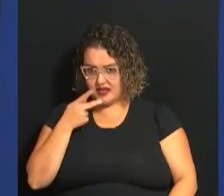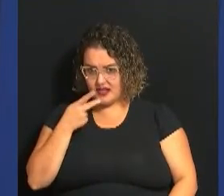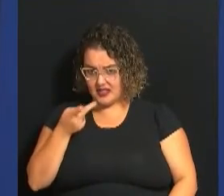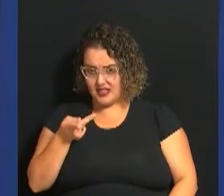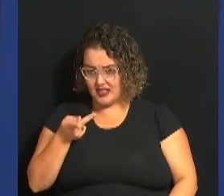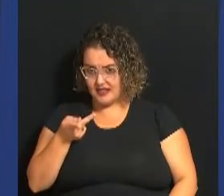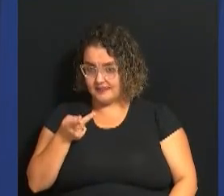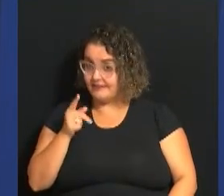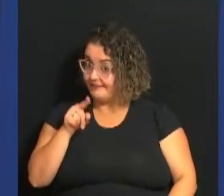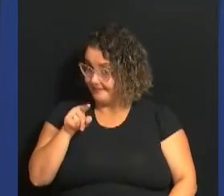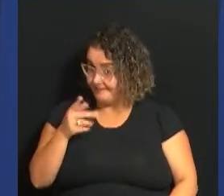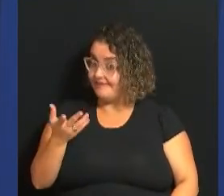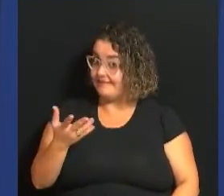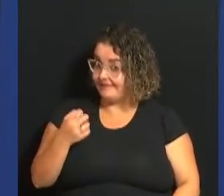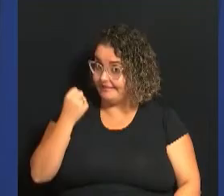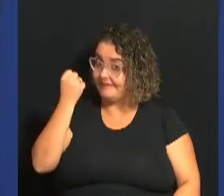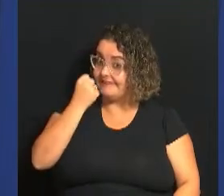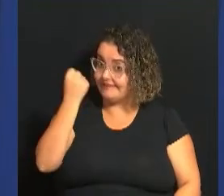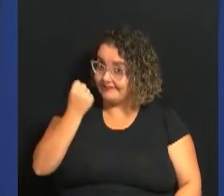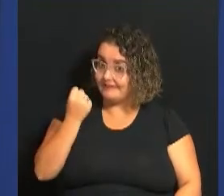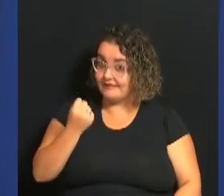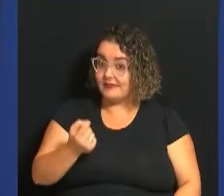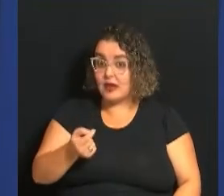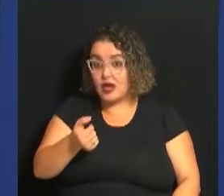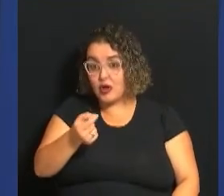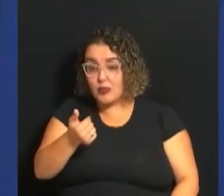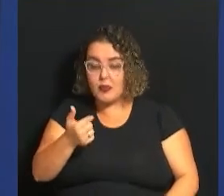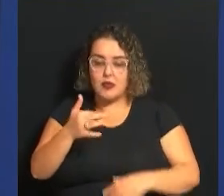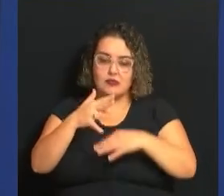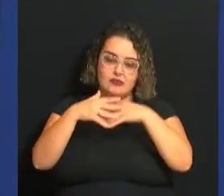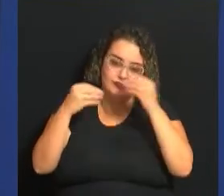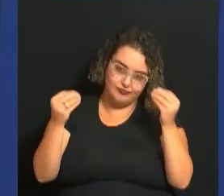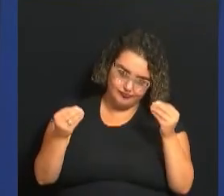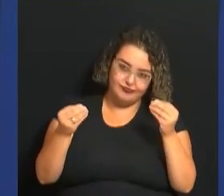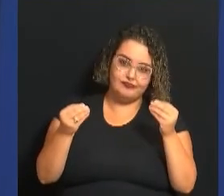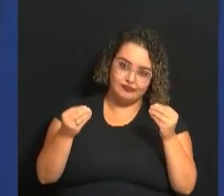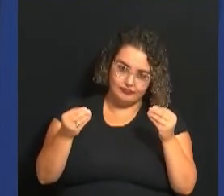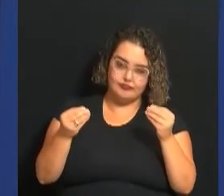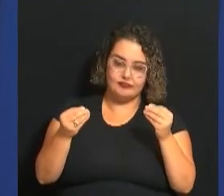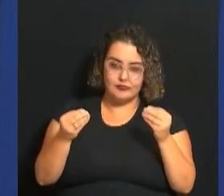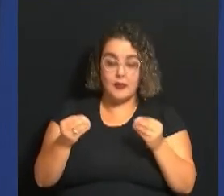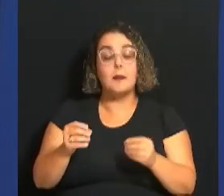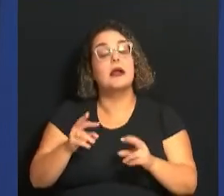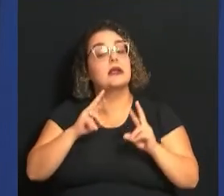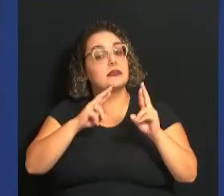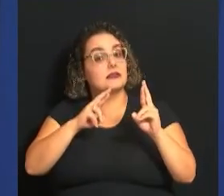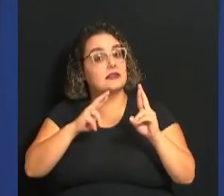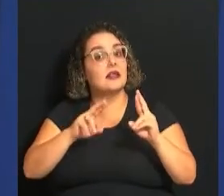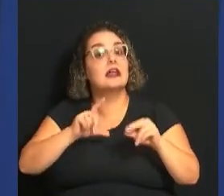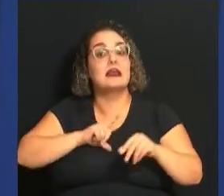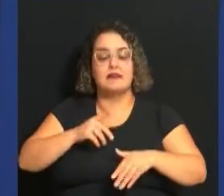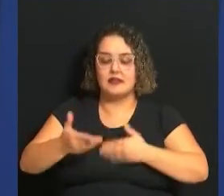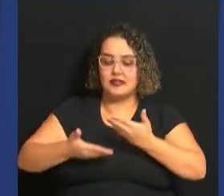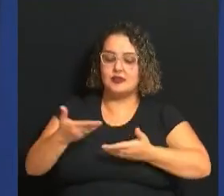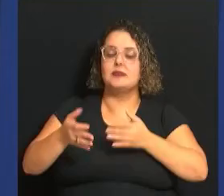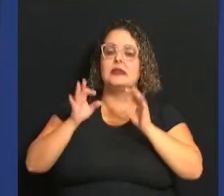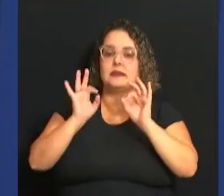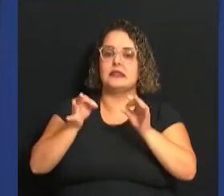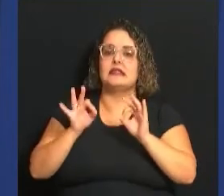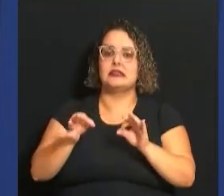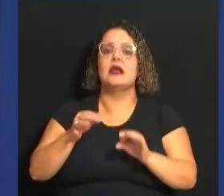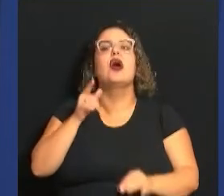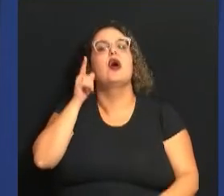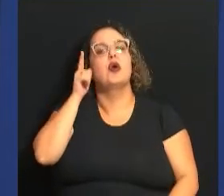é muito grave, tem poucas chances de cura, mas tem esperança sim, tem gente que fez o tratamento certinho e conseguiu